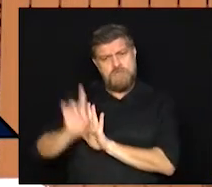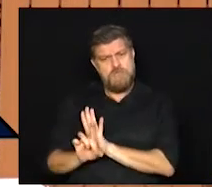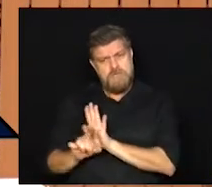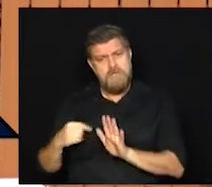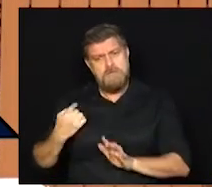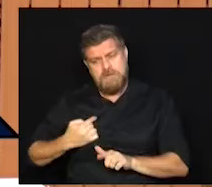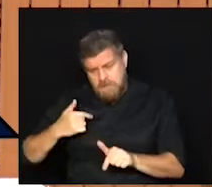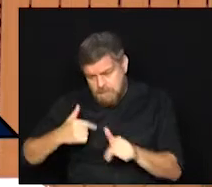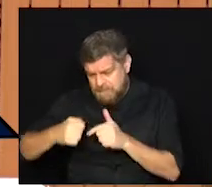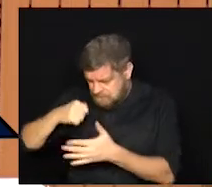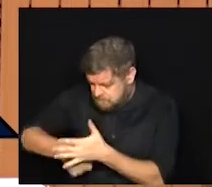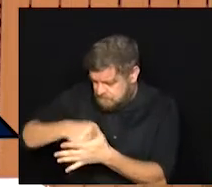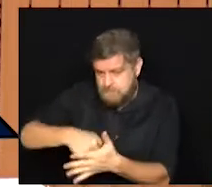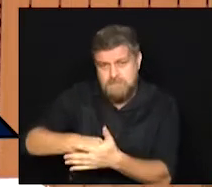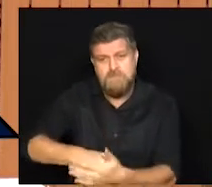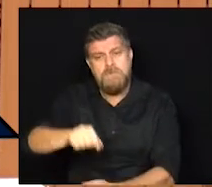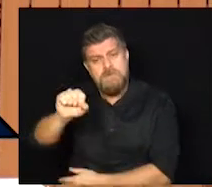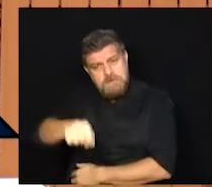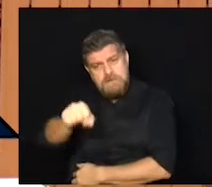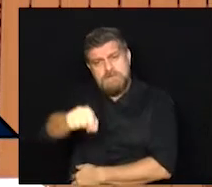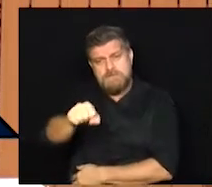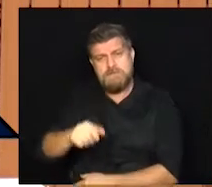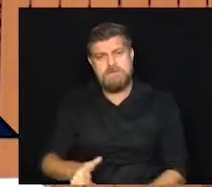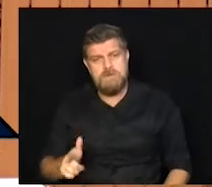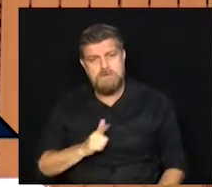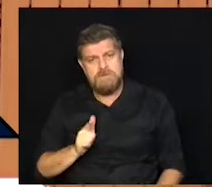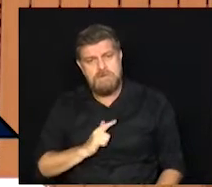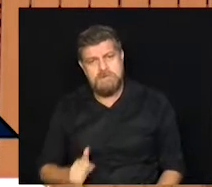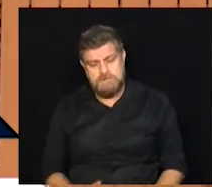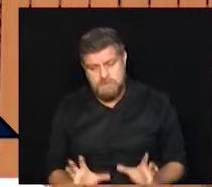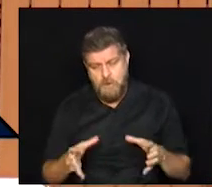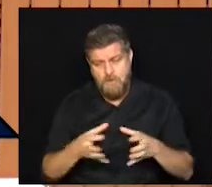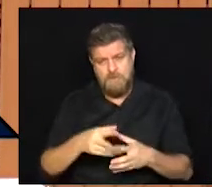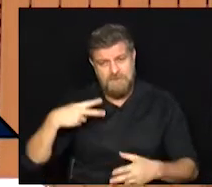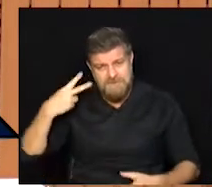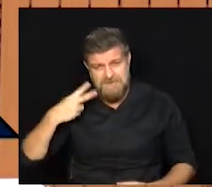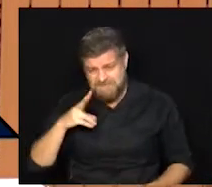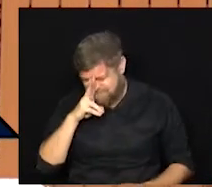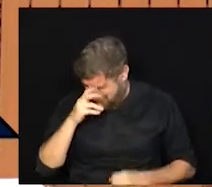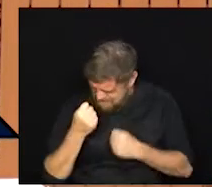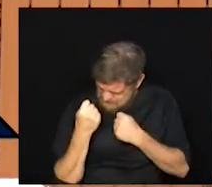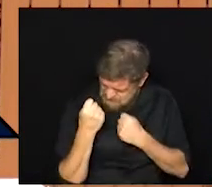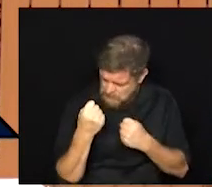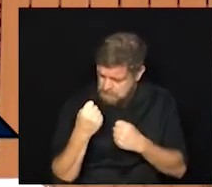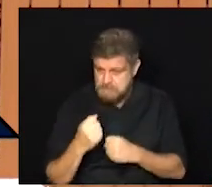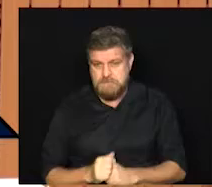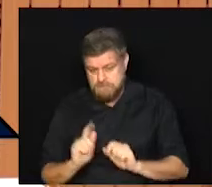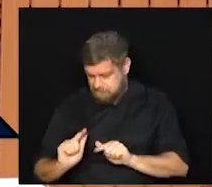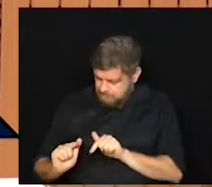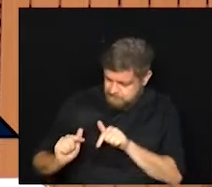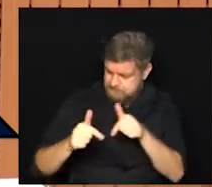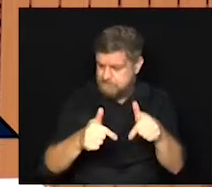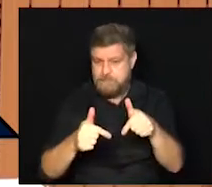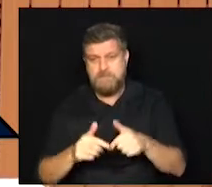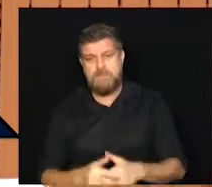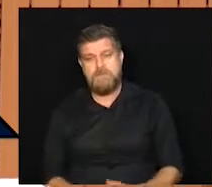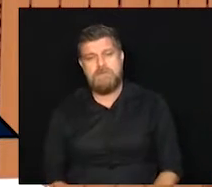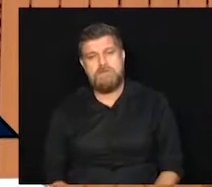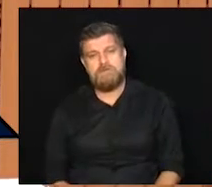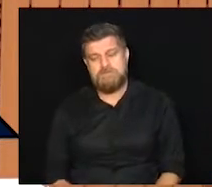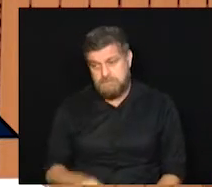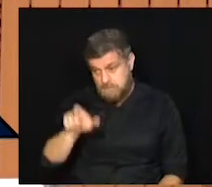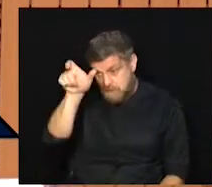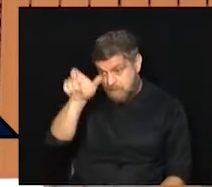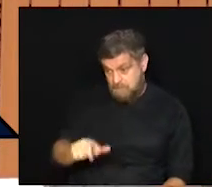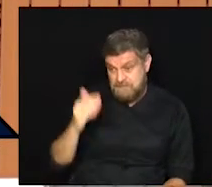disso sim, Débora. E vamos trabalhar. Essa comissão está muito forte. Nós vamos trabalhar em cima de tudo isso aí, tá? E você falou